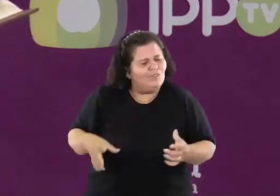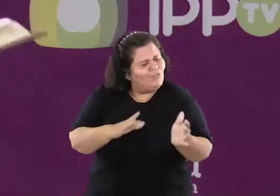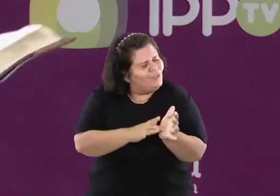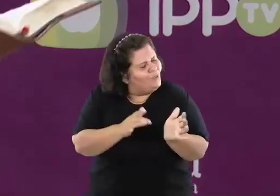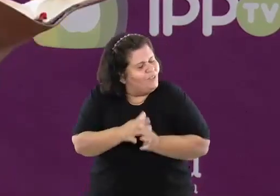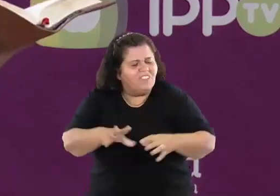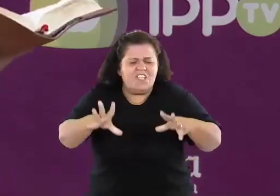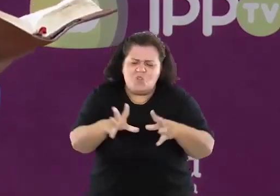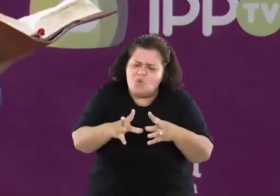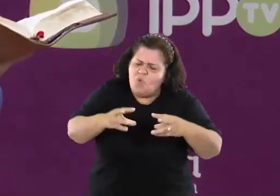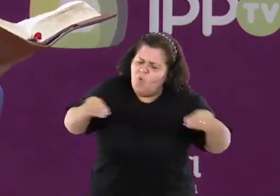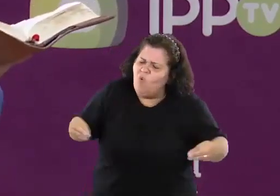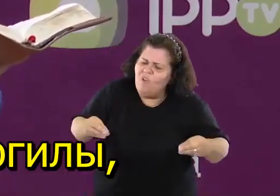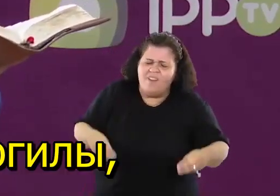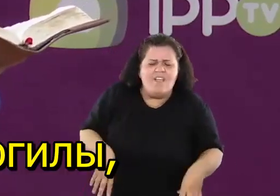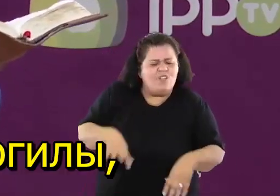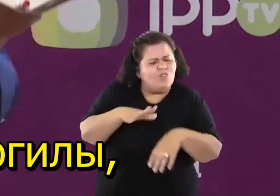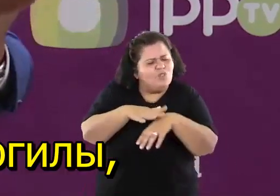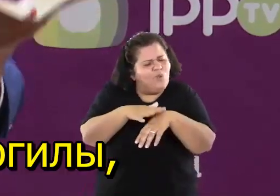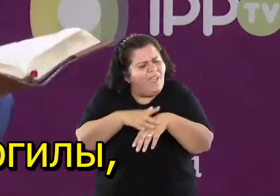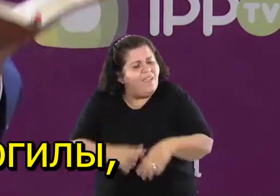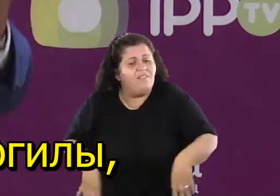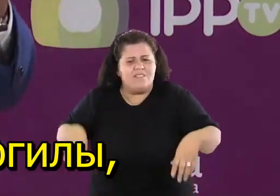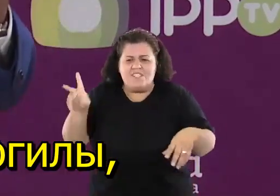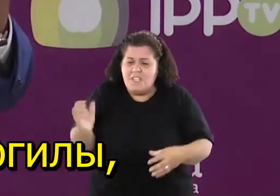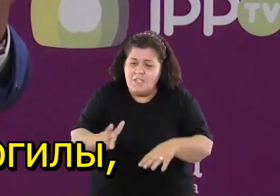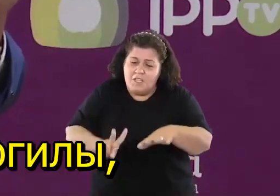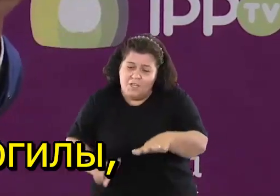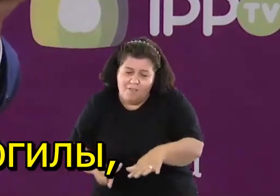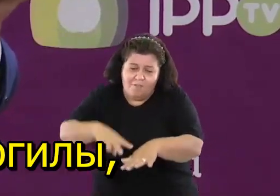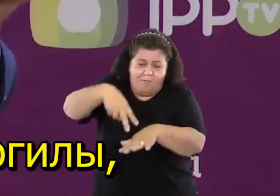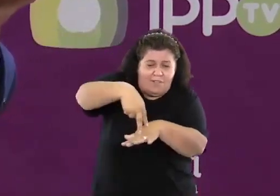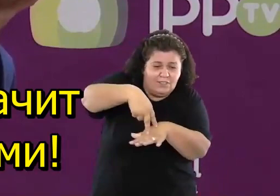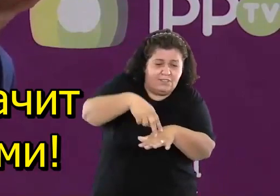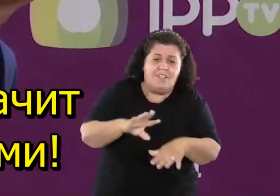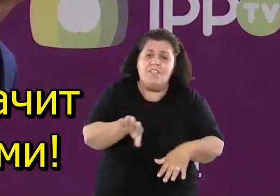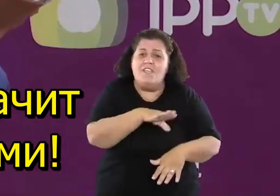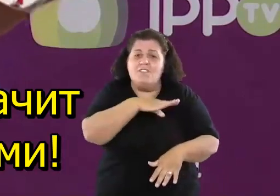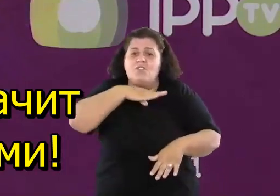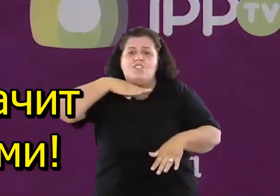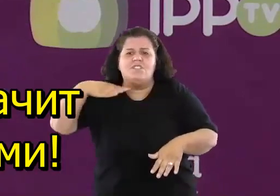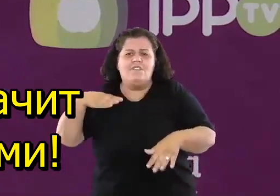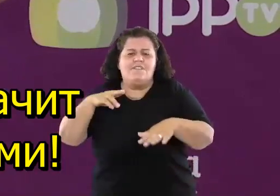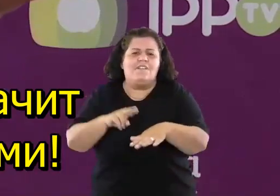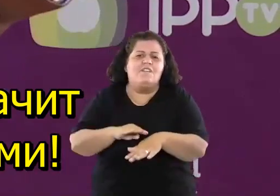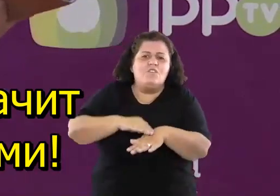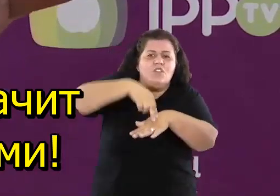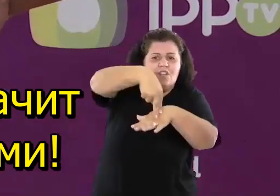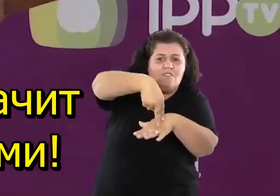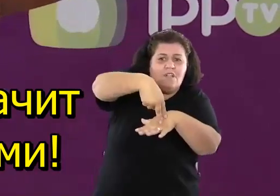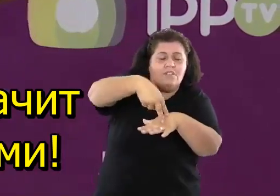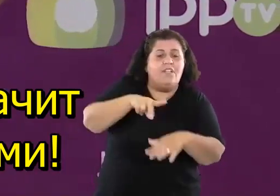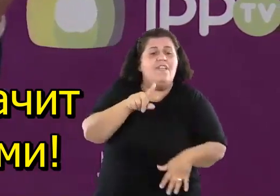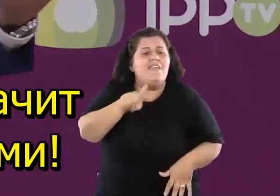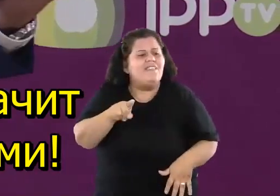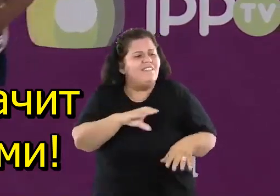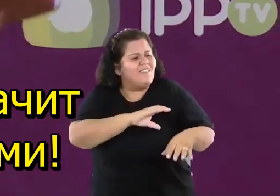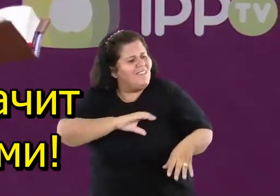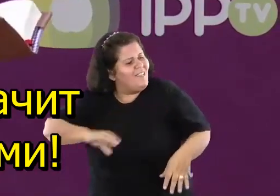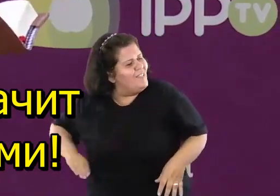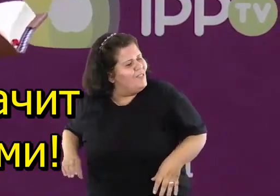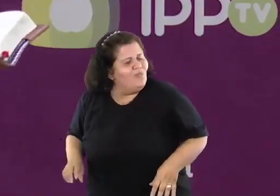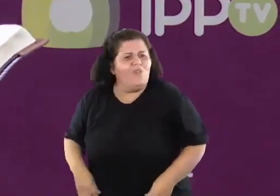que acalma as tempestades, que levanta o morto da sepultura, Lidar com esse Cristo é lidar com